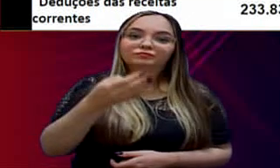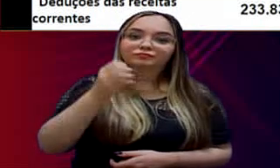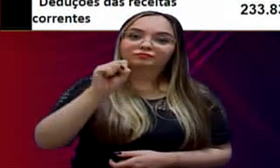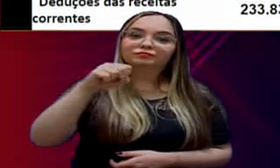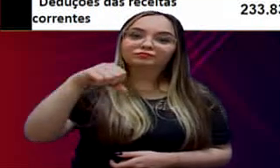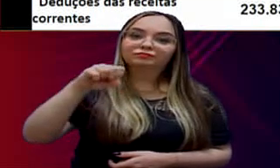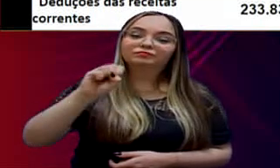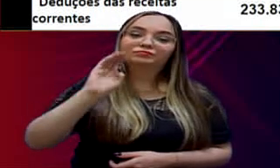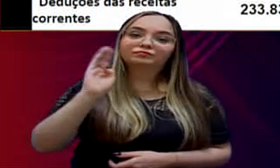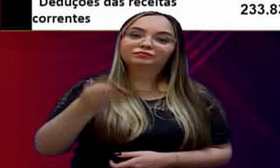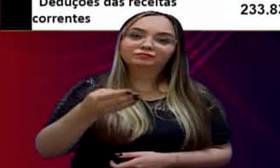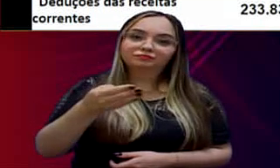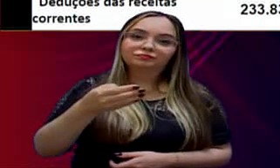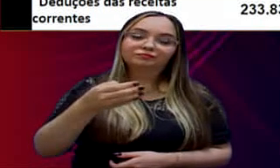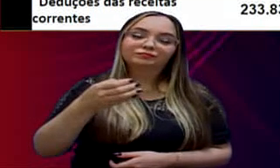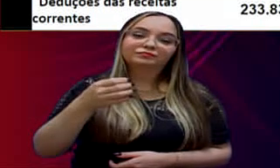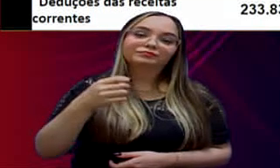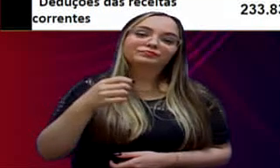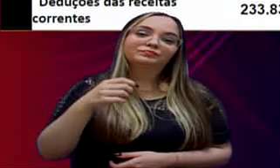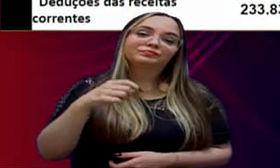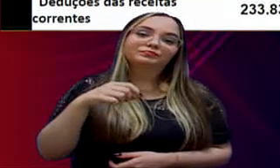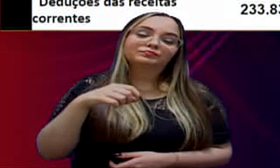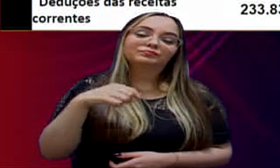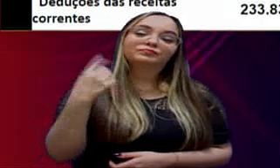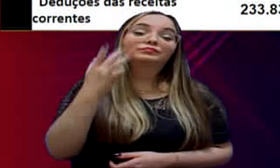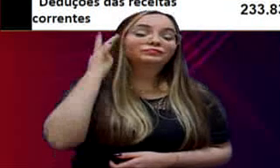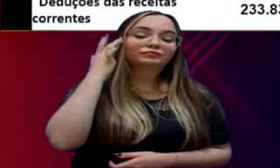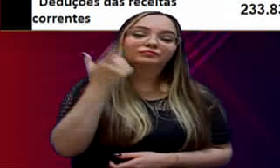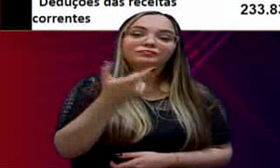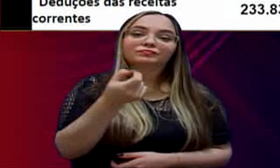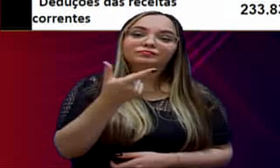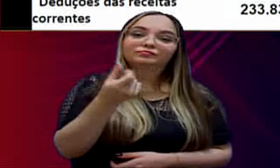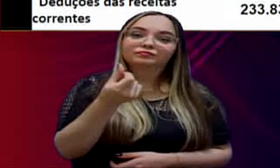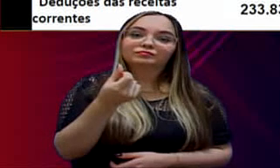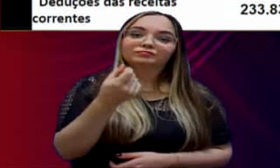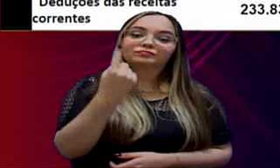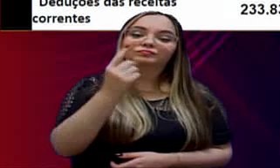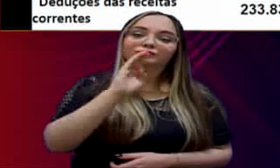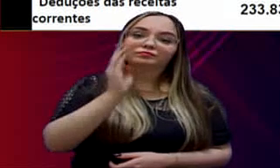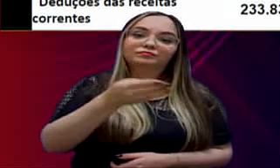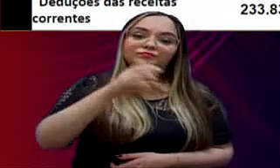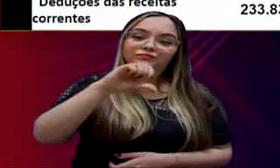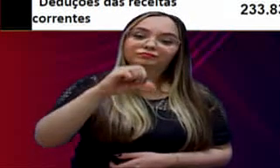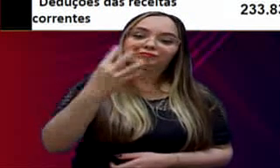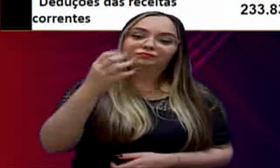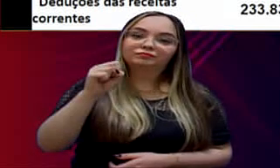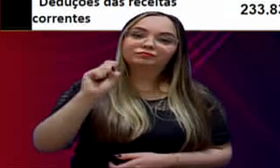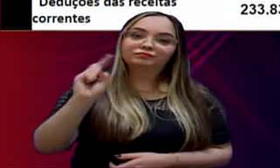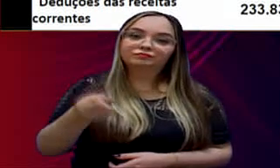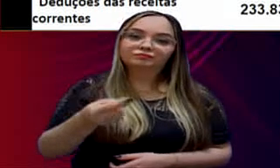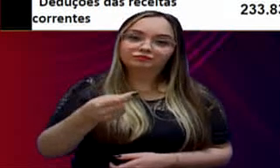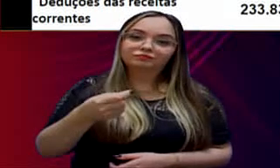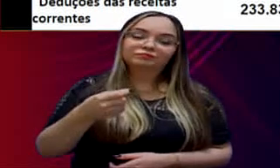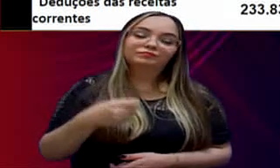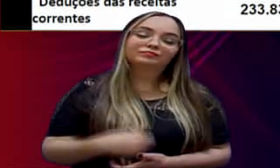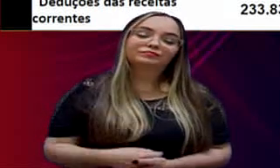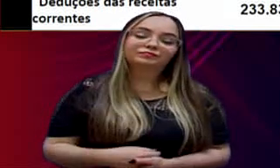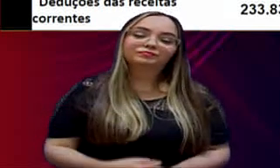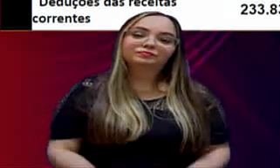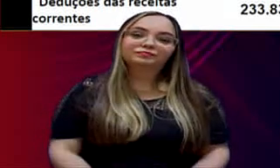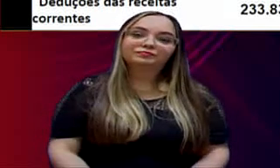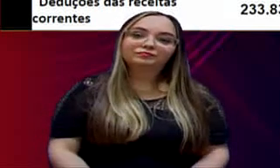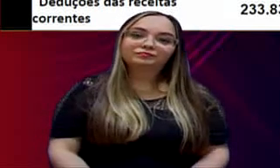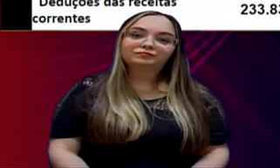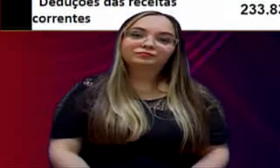milhões e trinta e três mil Estimativa 2026 de um bilhão 940 milhões 896 mil